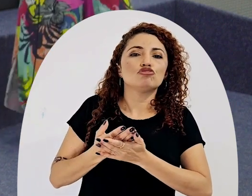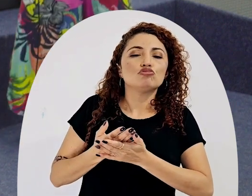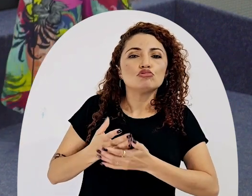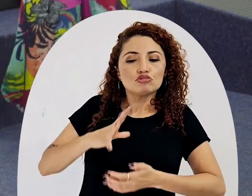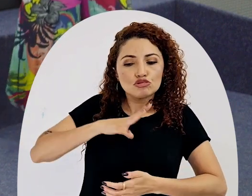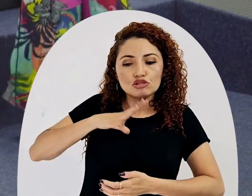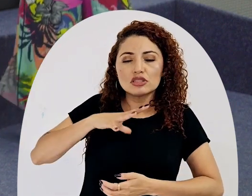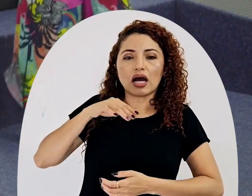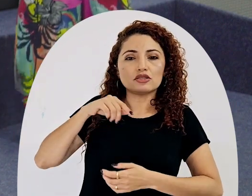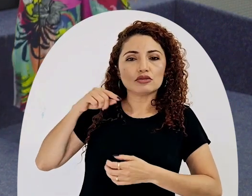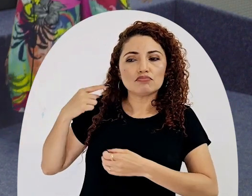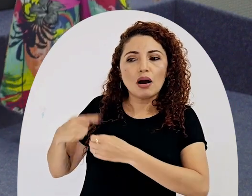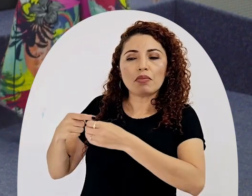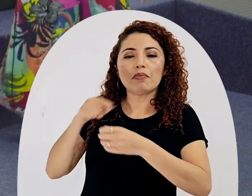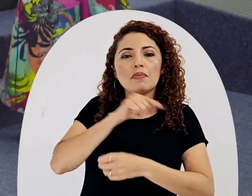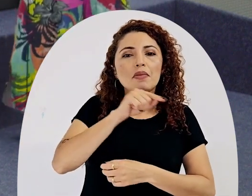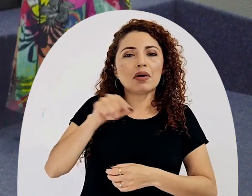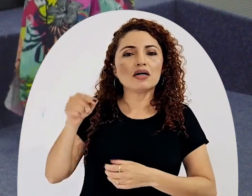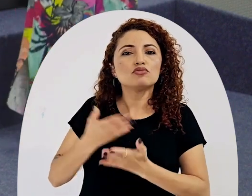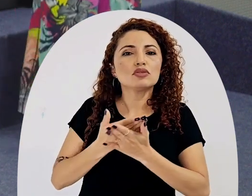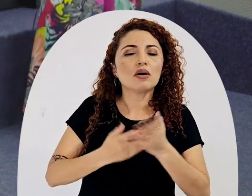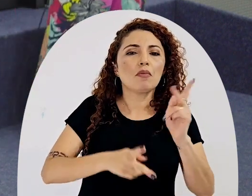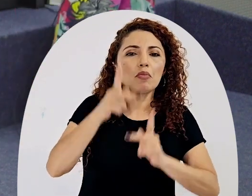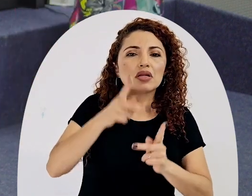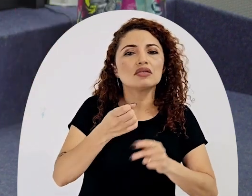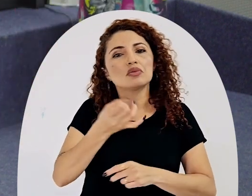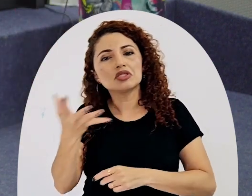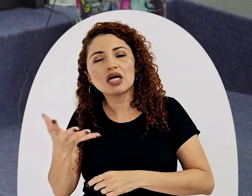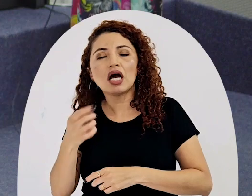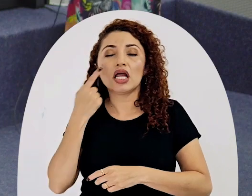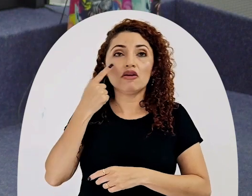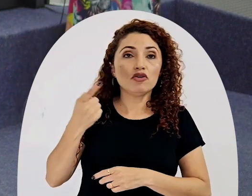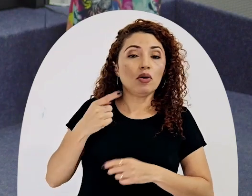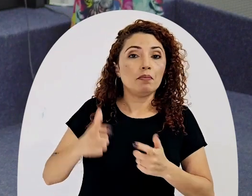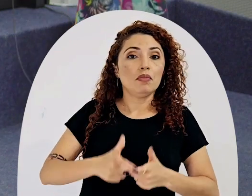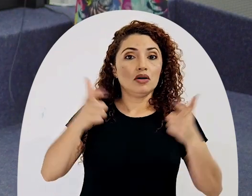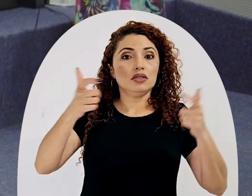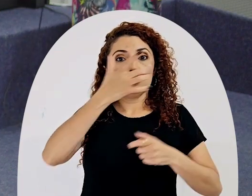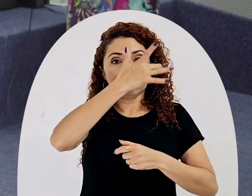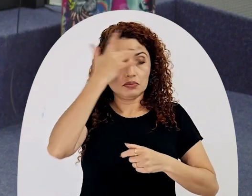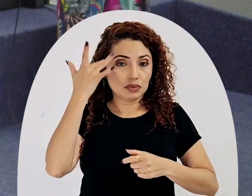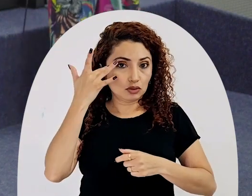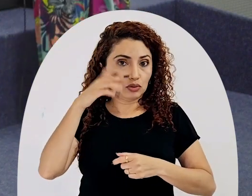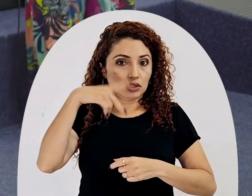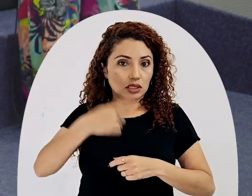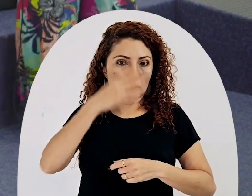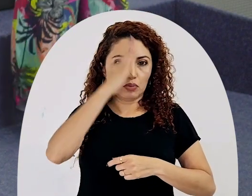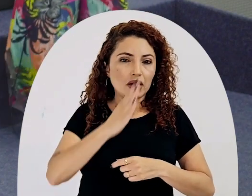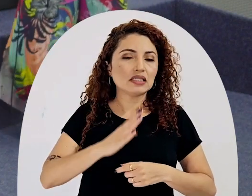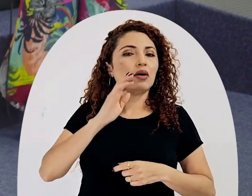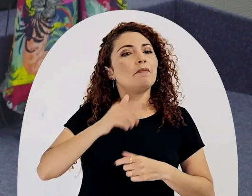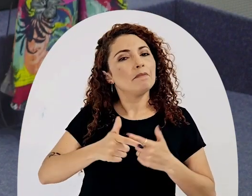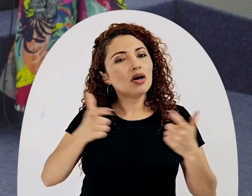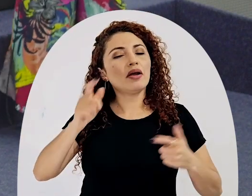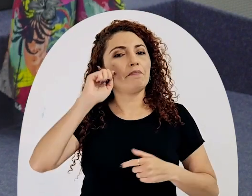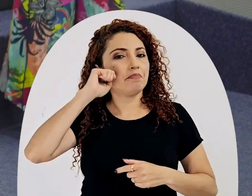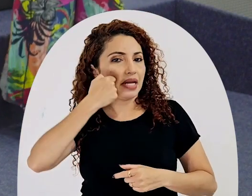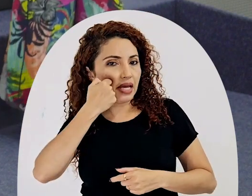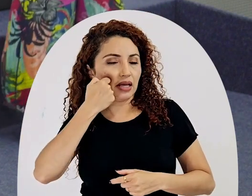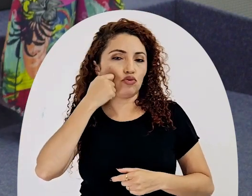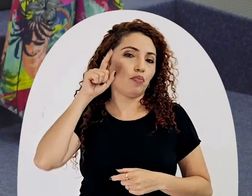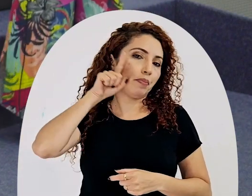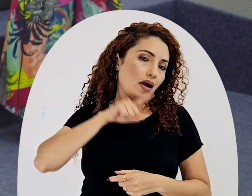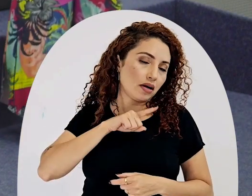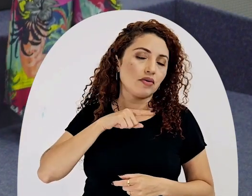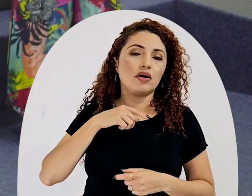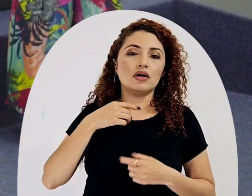ele viu que no Brasil a maioria das pessoas, né, são pretas e pardas, enfim. E aí, um dia ele perguntou para a gente, eu acho que